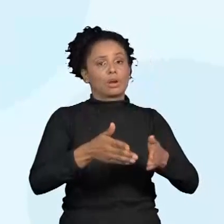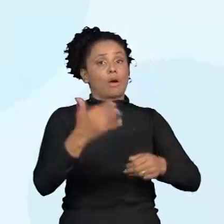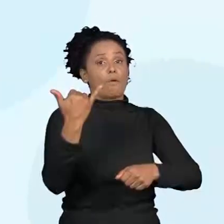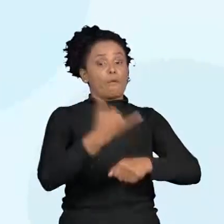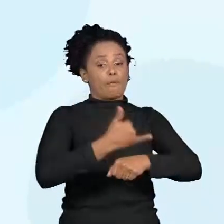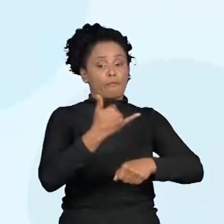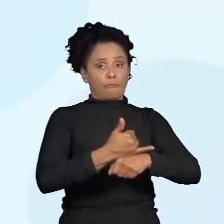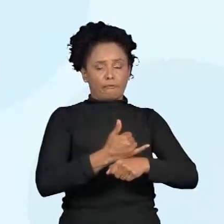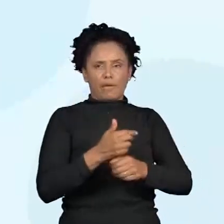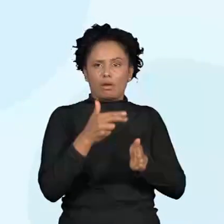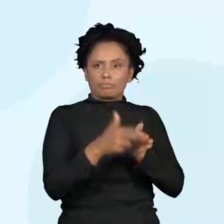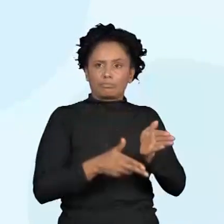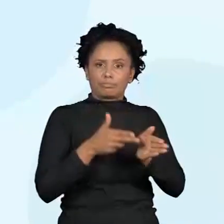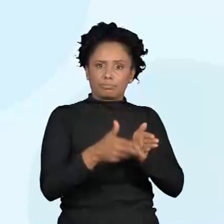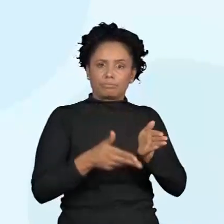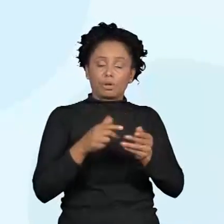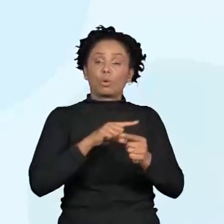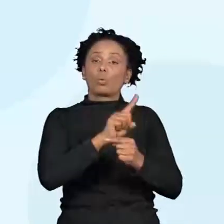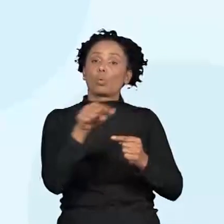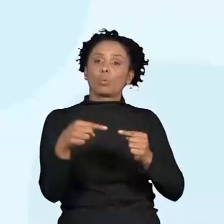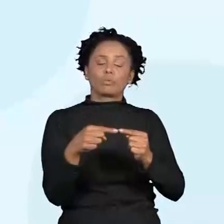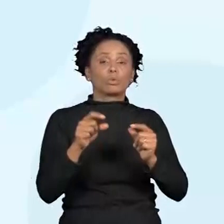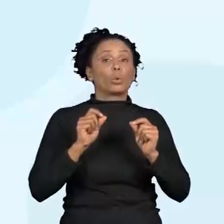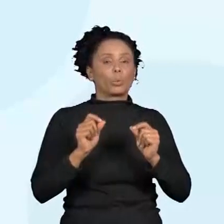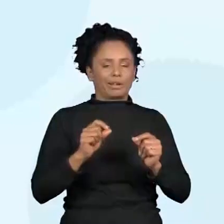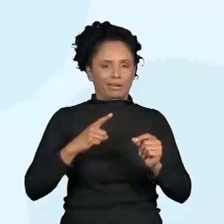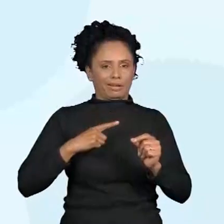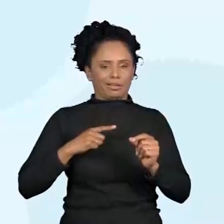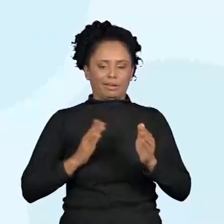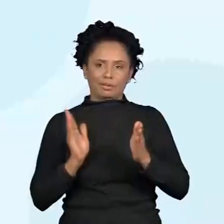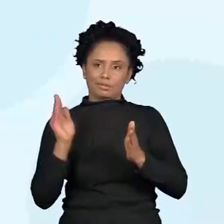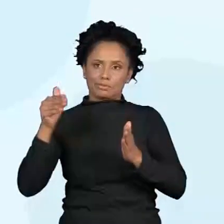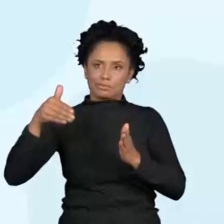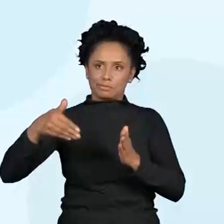de Mauá à Serra do Mar,